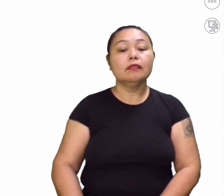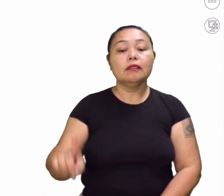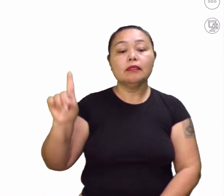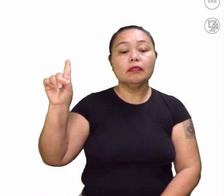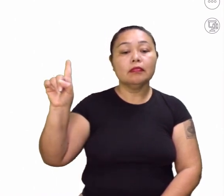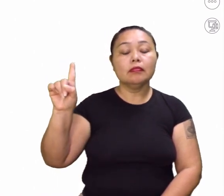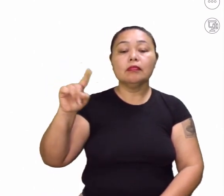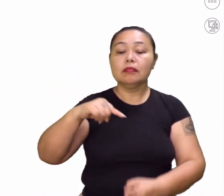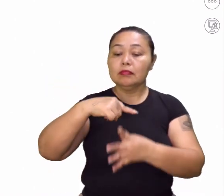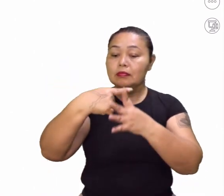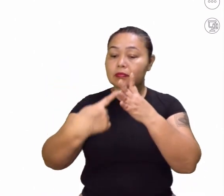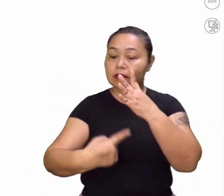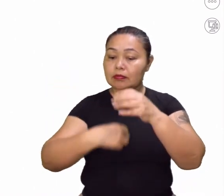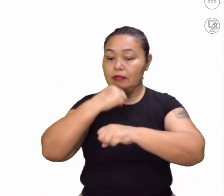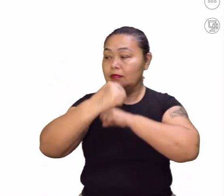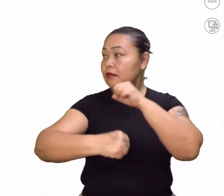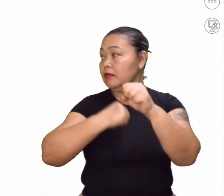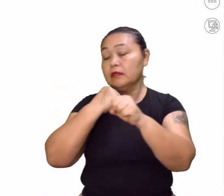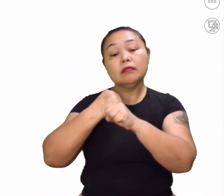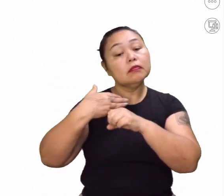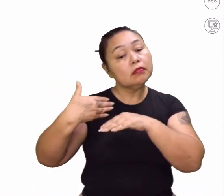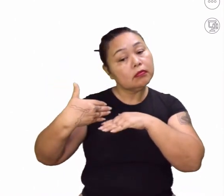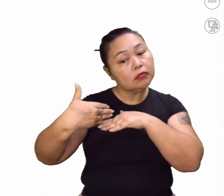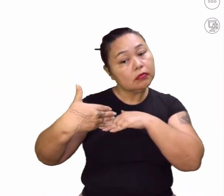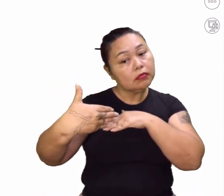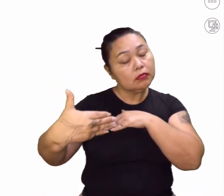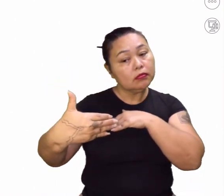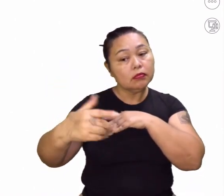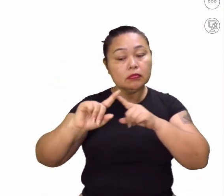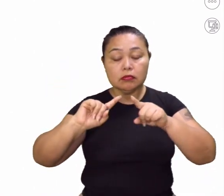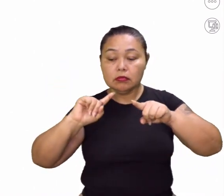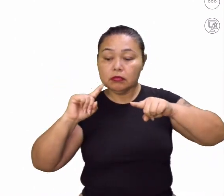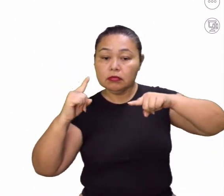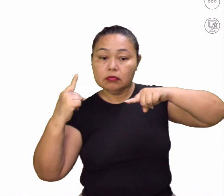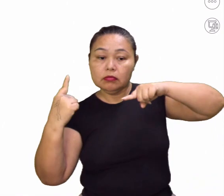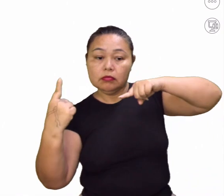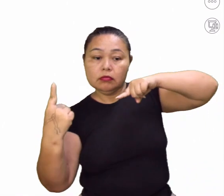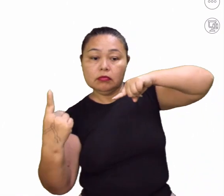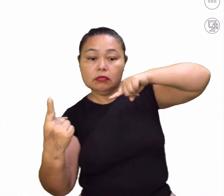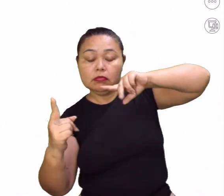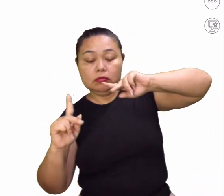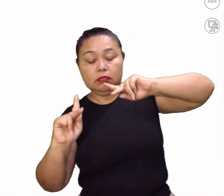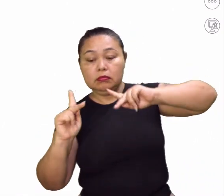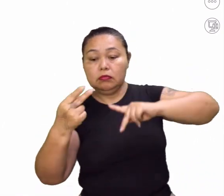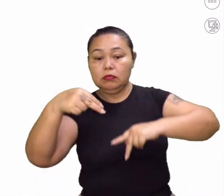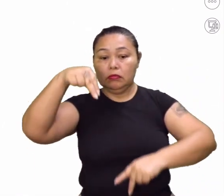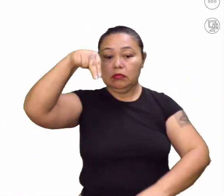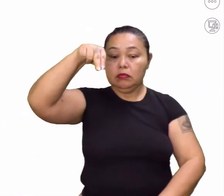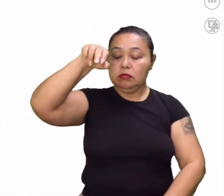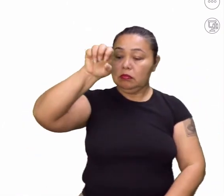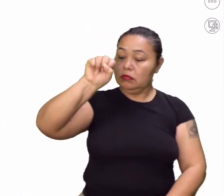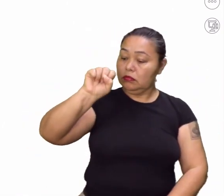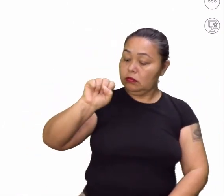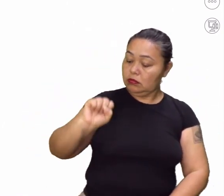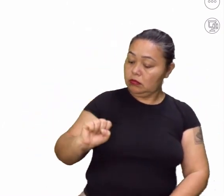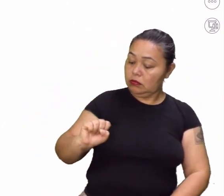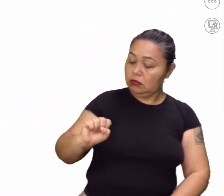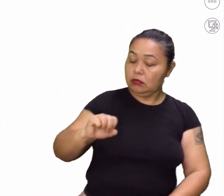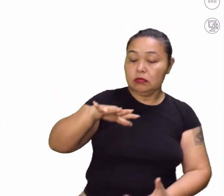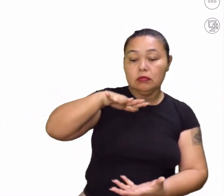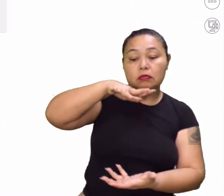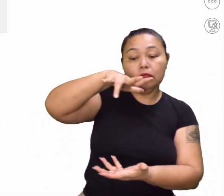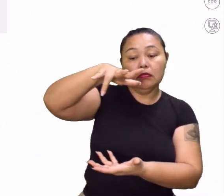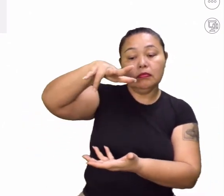As estações do ano se sucedem de maneira inversa entre os hemisférios norte e sul